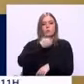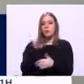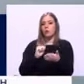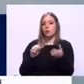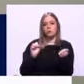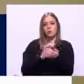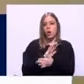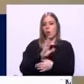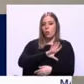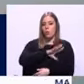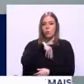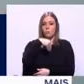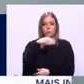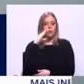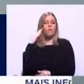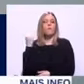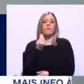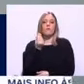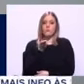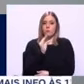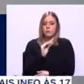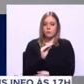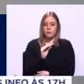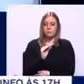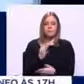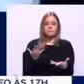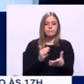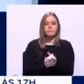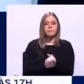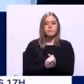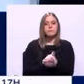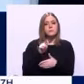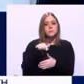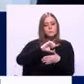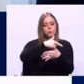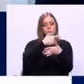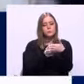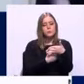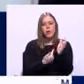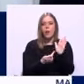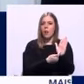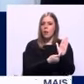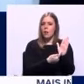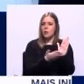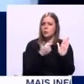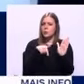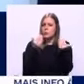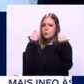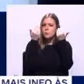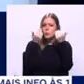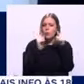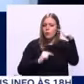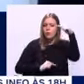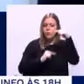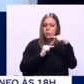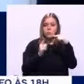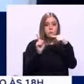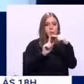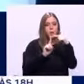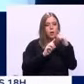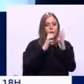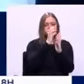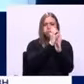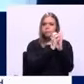dos mais prestigiados. E estamos perante um artigo que não é uma notícia breve, é um artigo